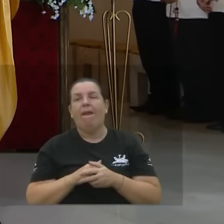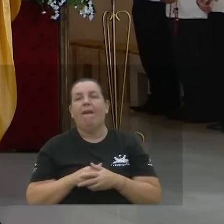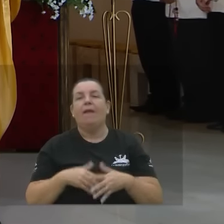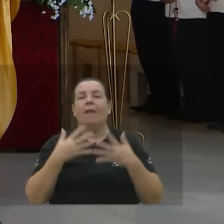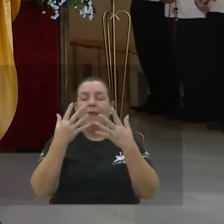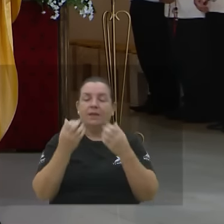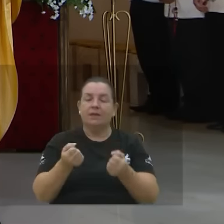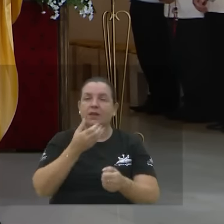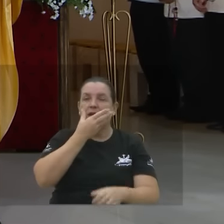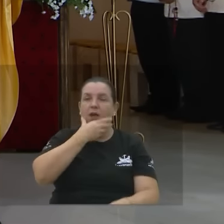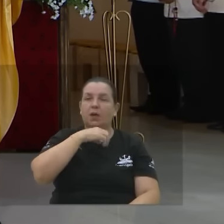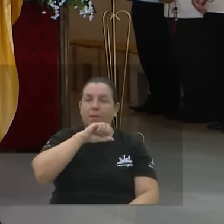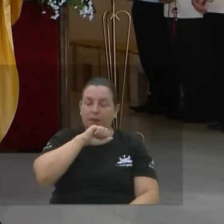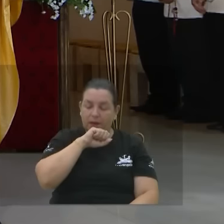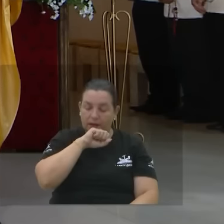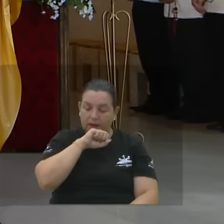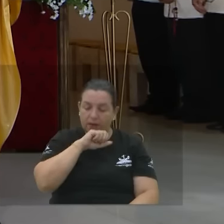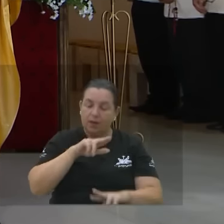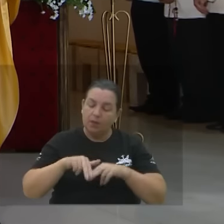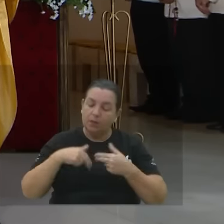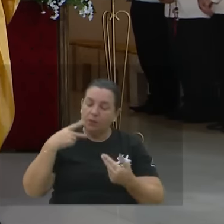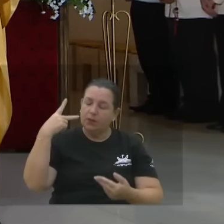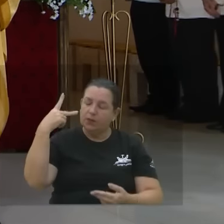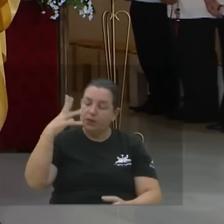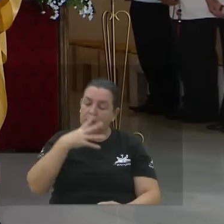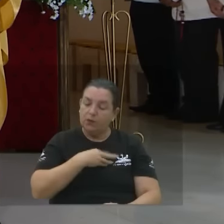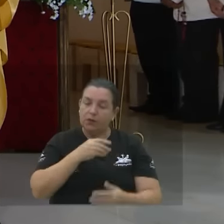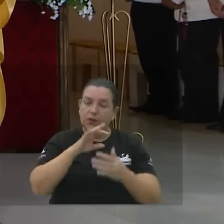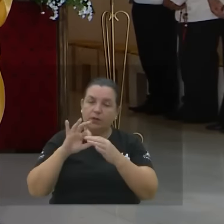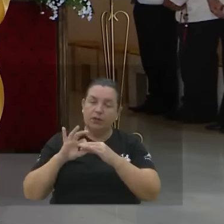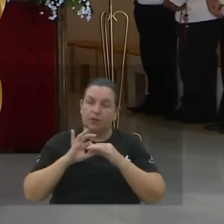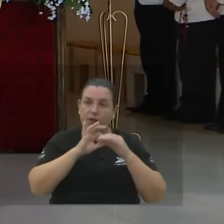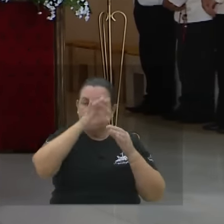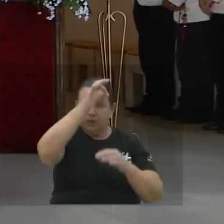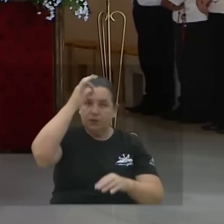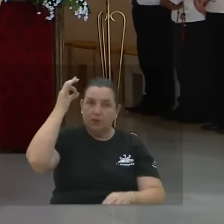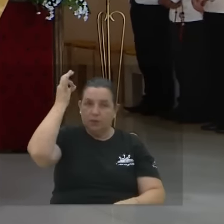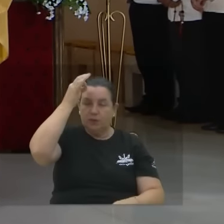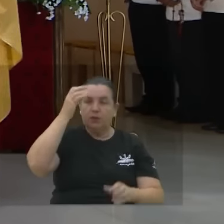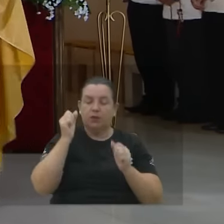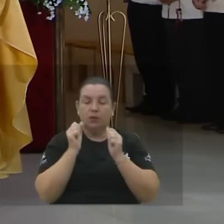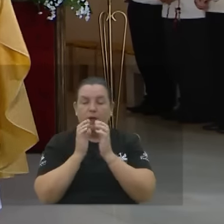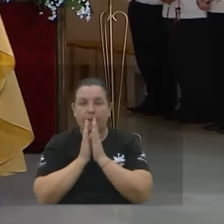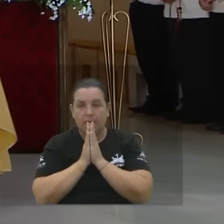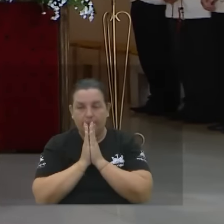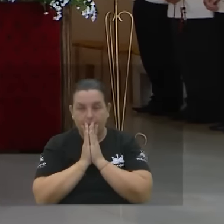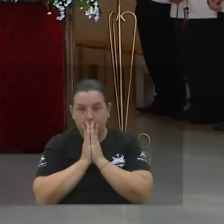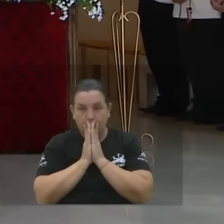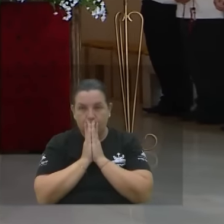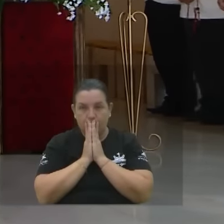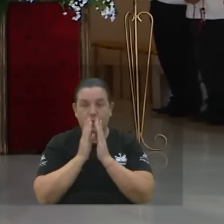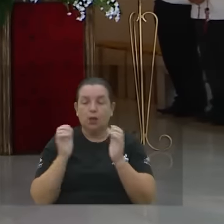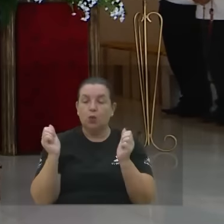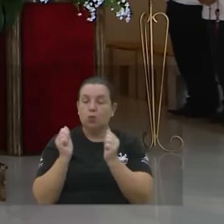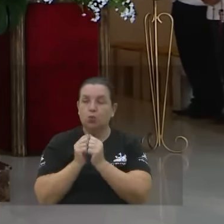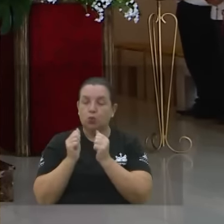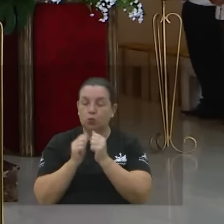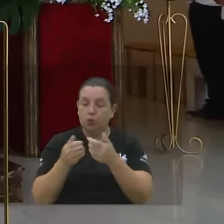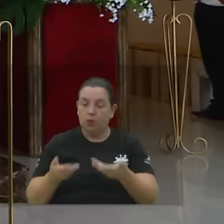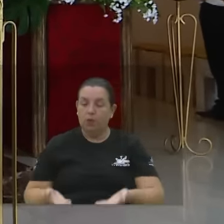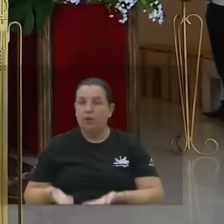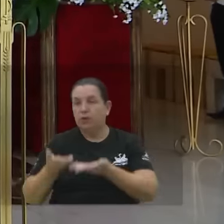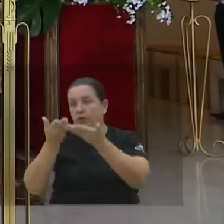Atendei-nos, Pai, por teu Filho no Espírito Santo. Amém. Com as oferendas do